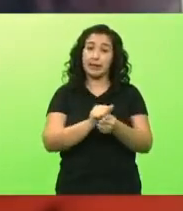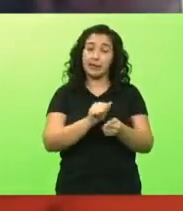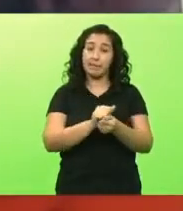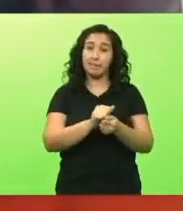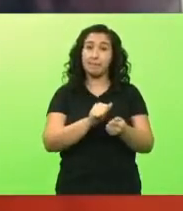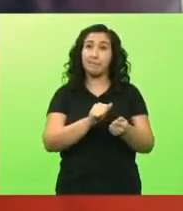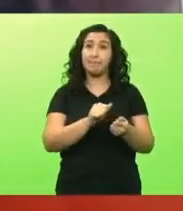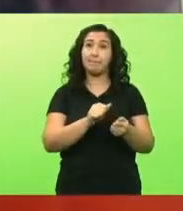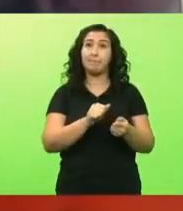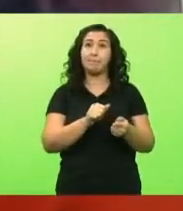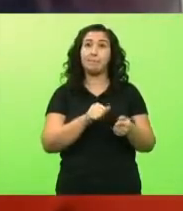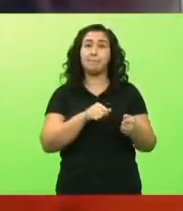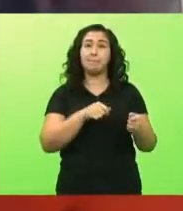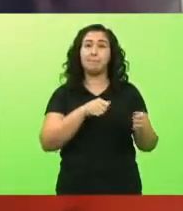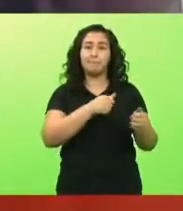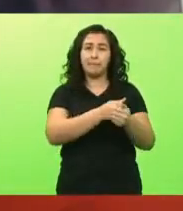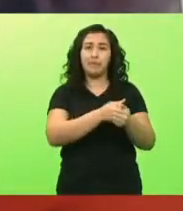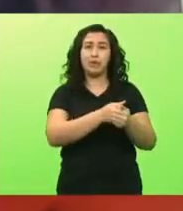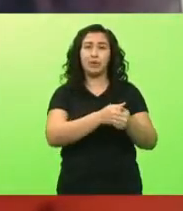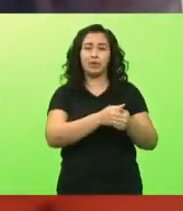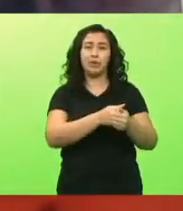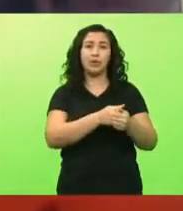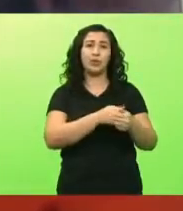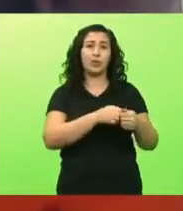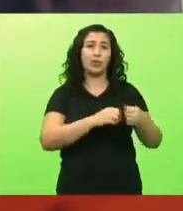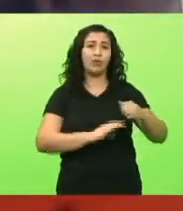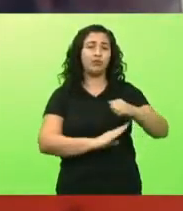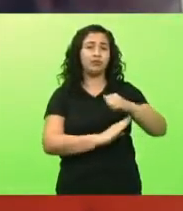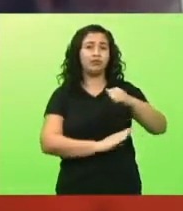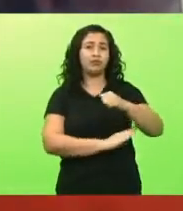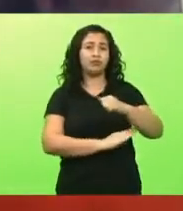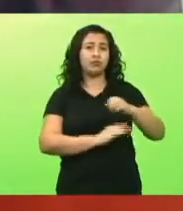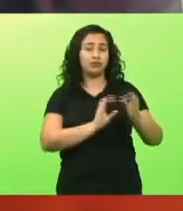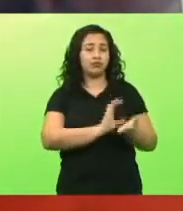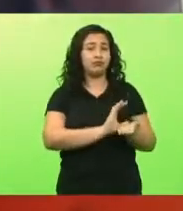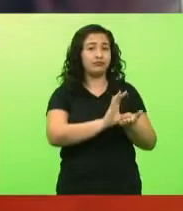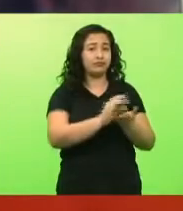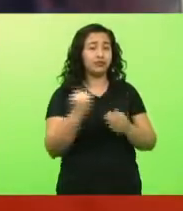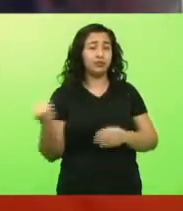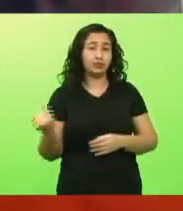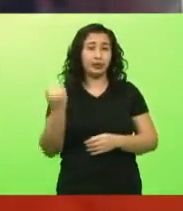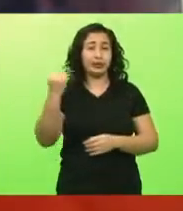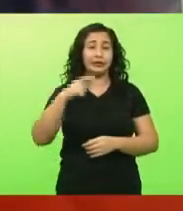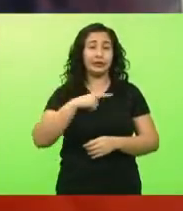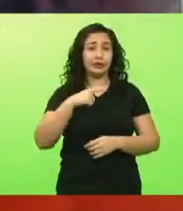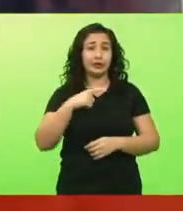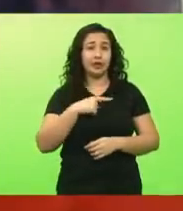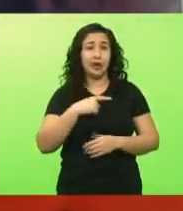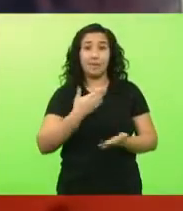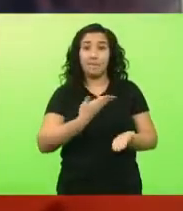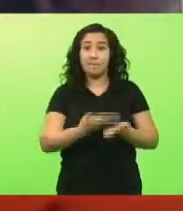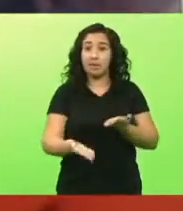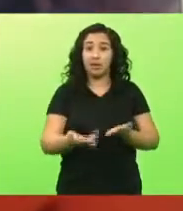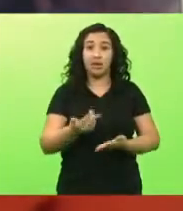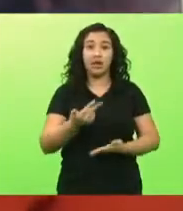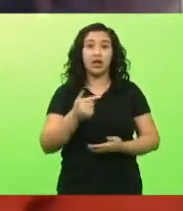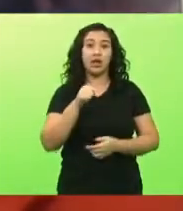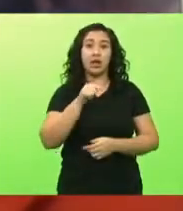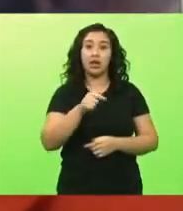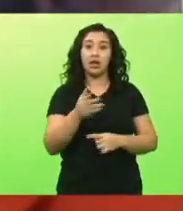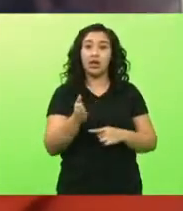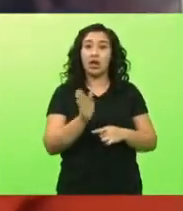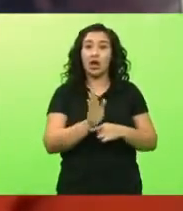da escolha por Isara para esse importante investimento. Nós não podemos perder esta